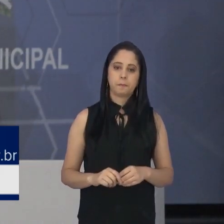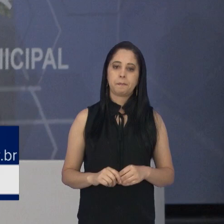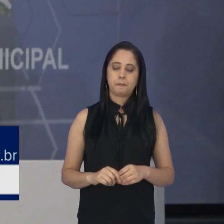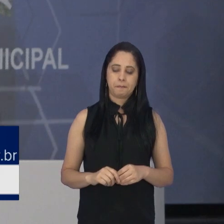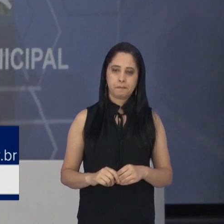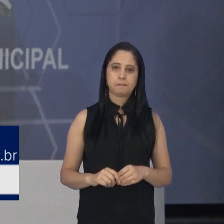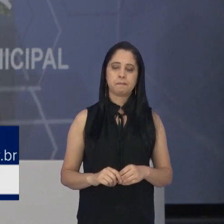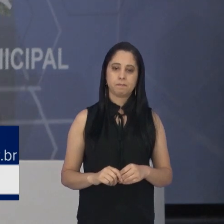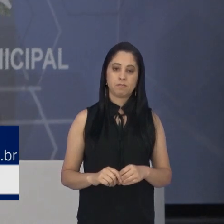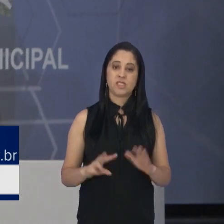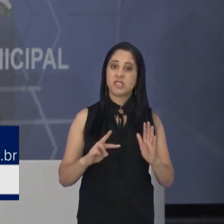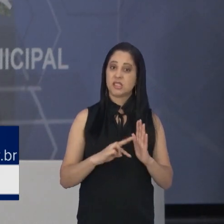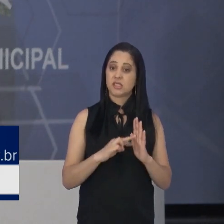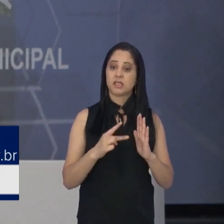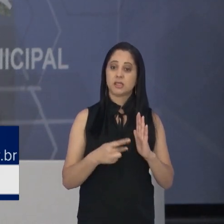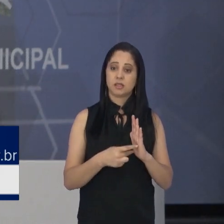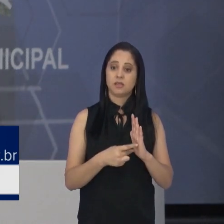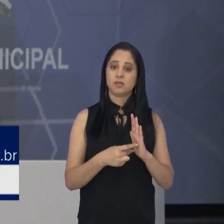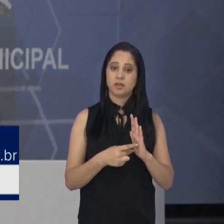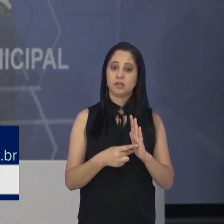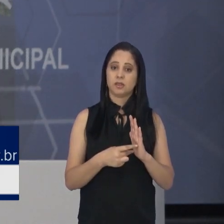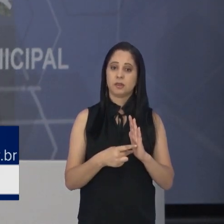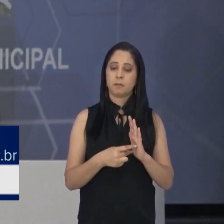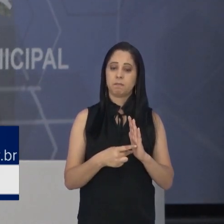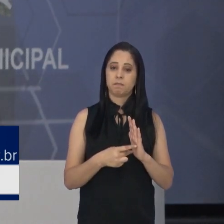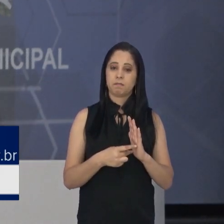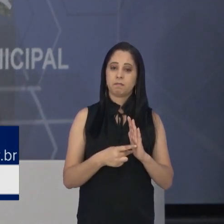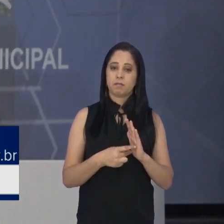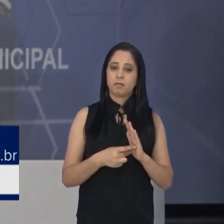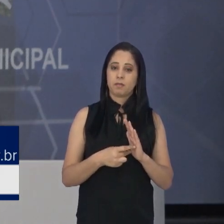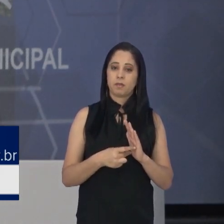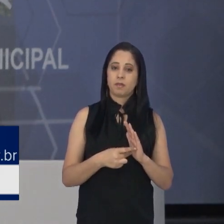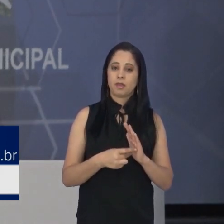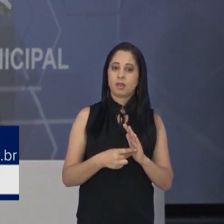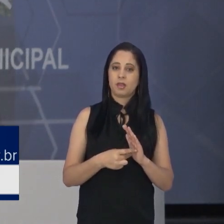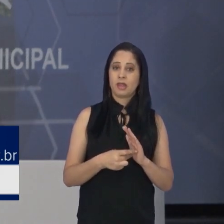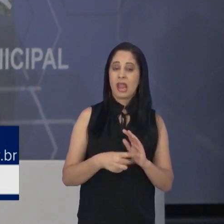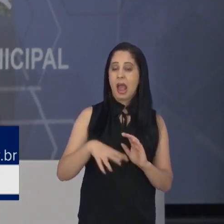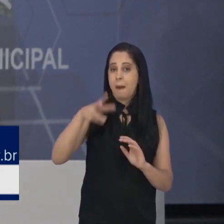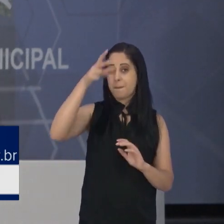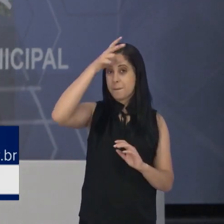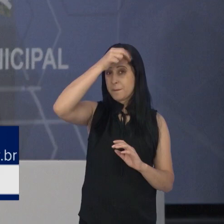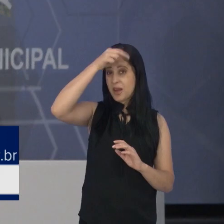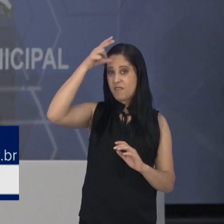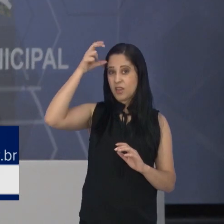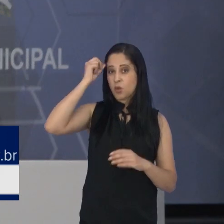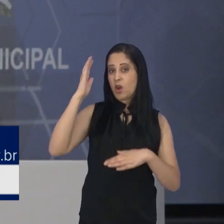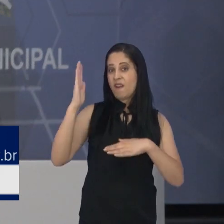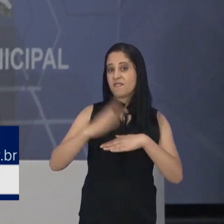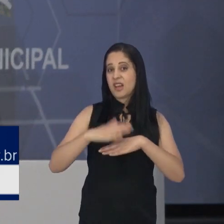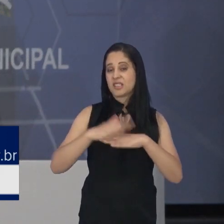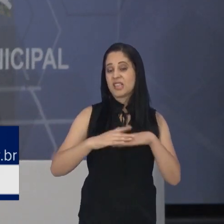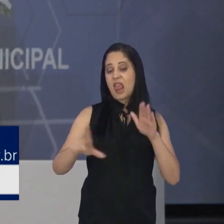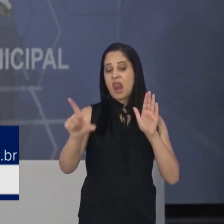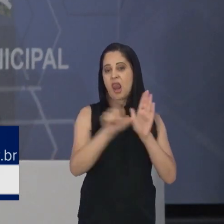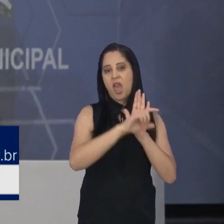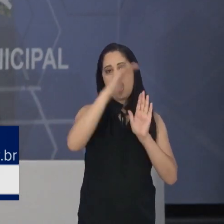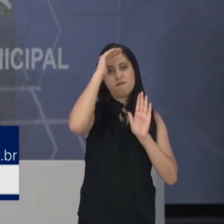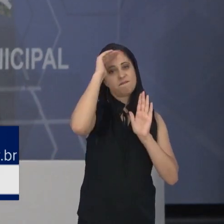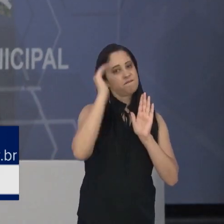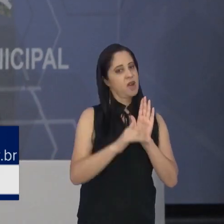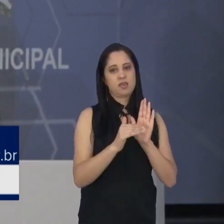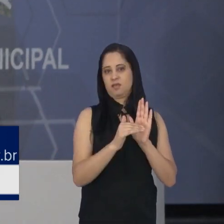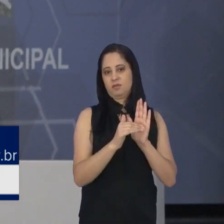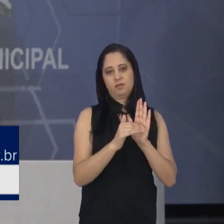a permissão retroativa para uma medida ilegal que o prefeito